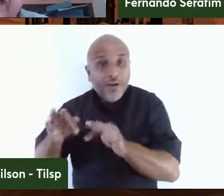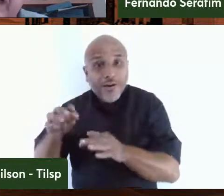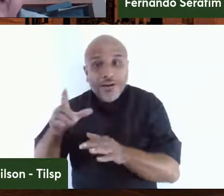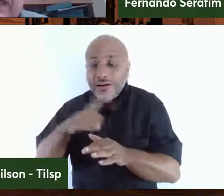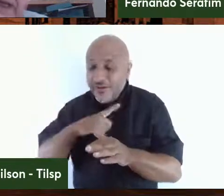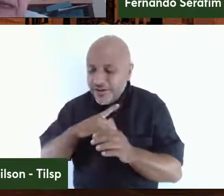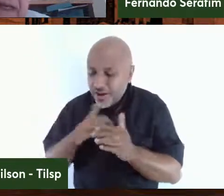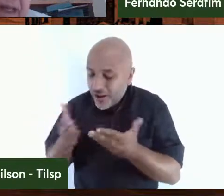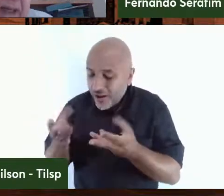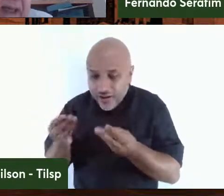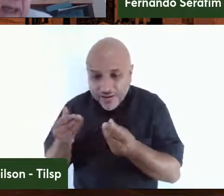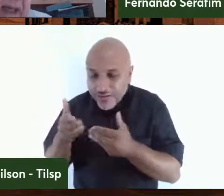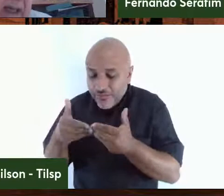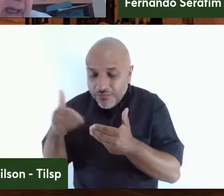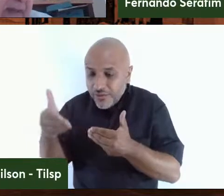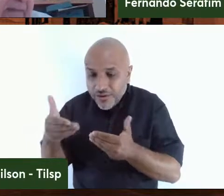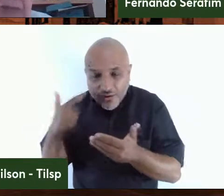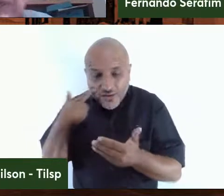dizer, acaba